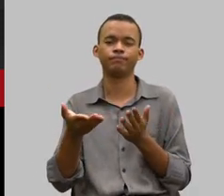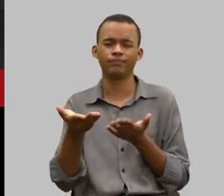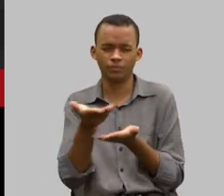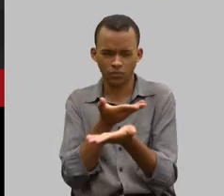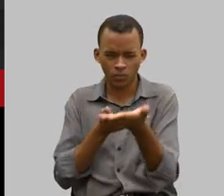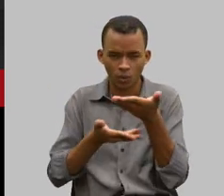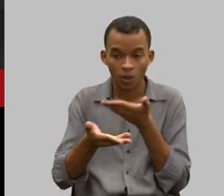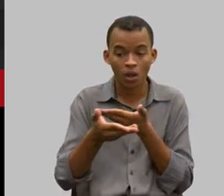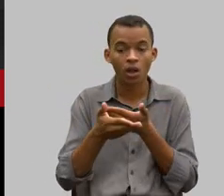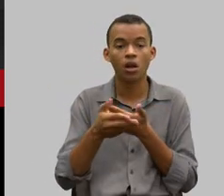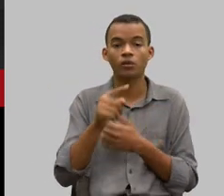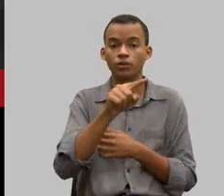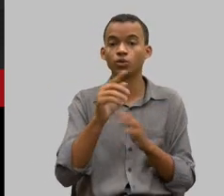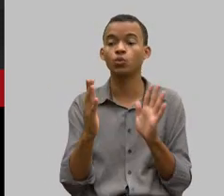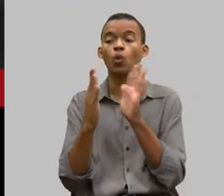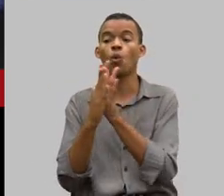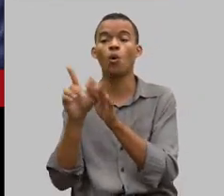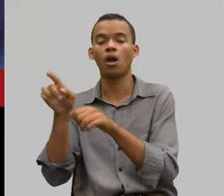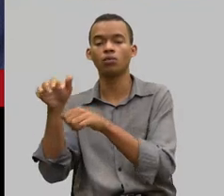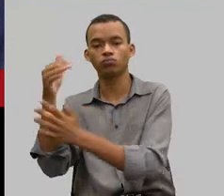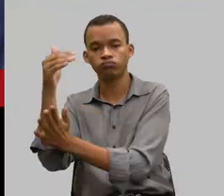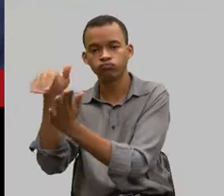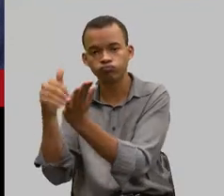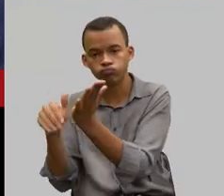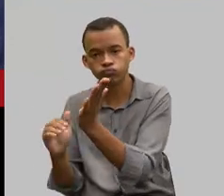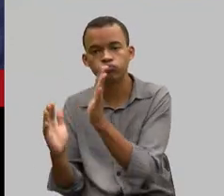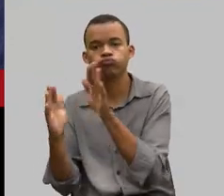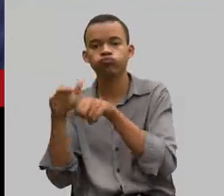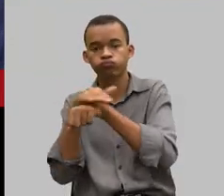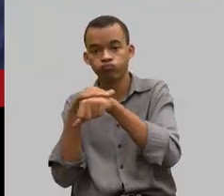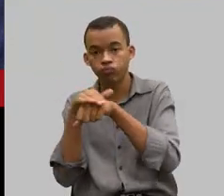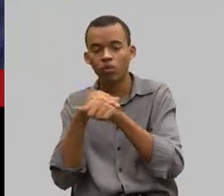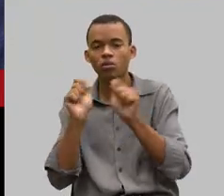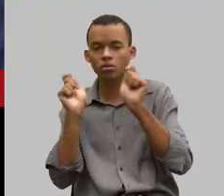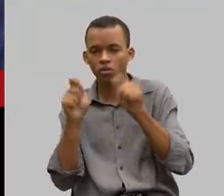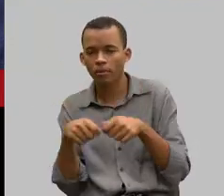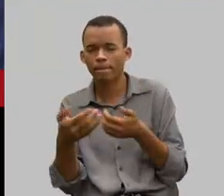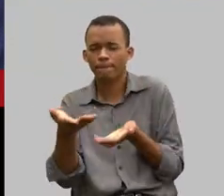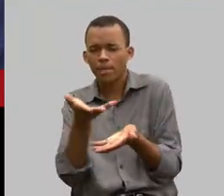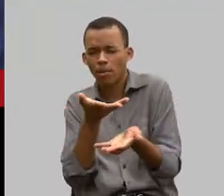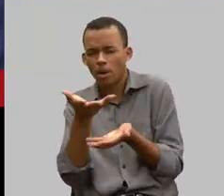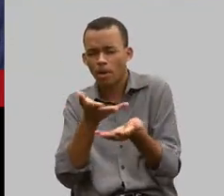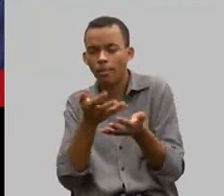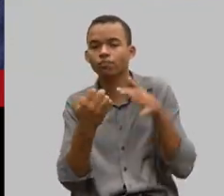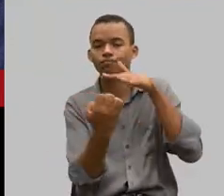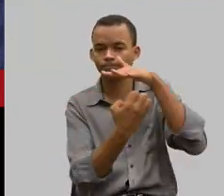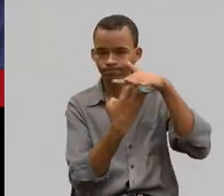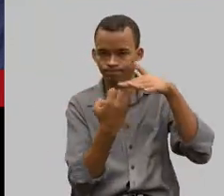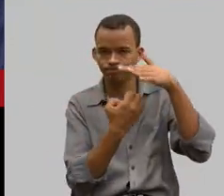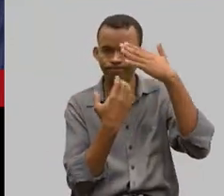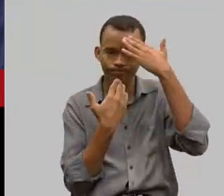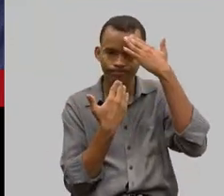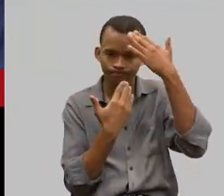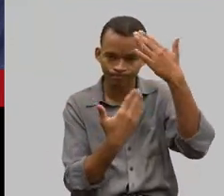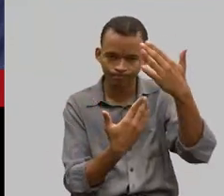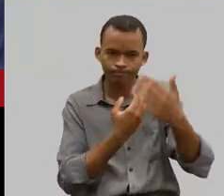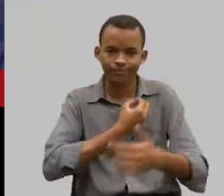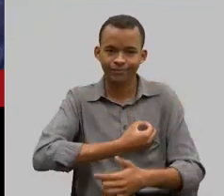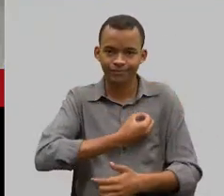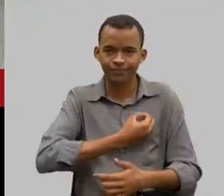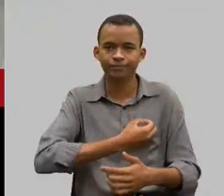para que possa facilitar as negociações também com os empresários que vossa excelência aqui mencionou mais uma vez muito obrigado pela presença e